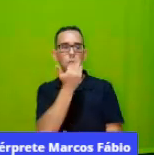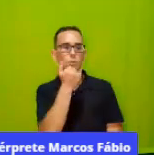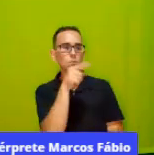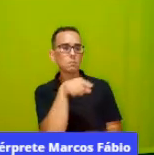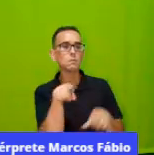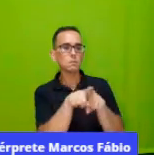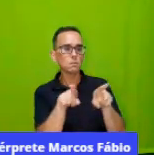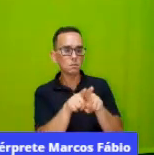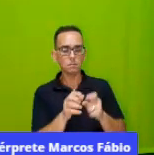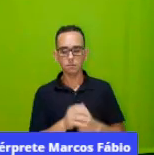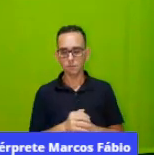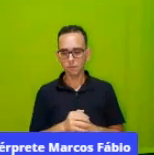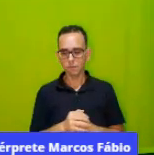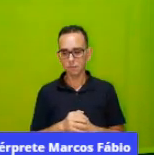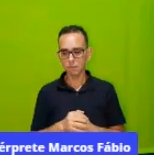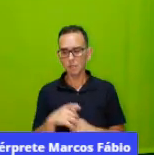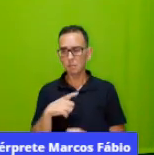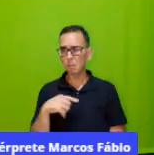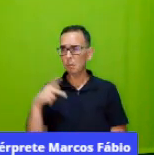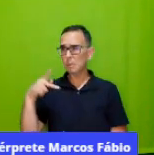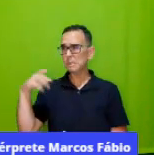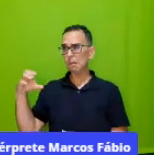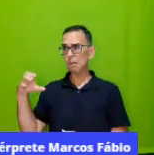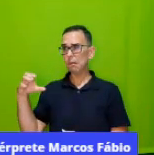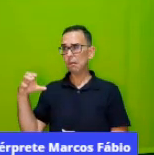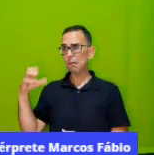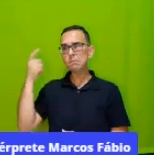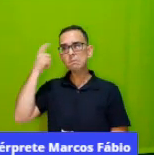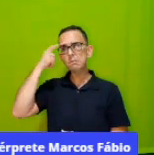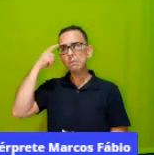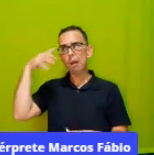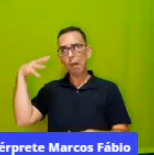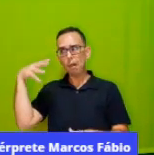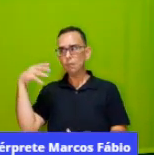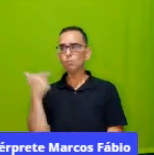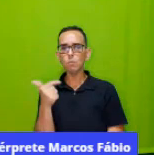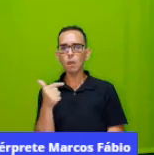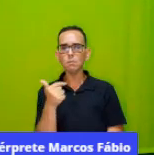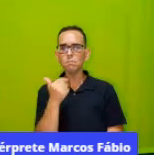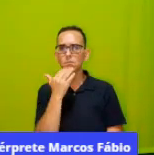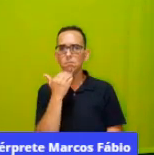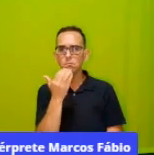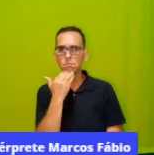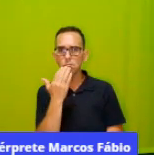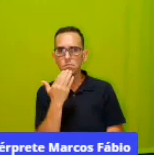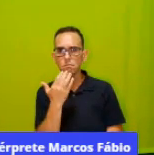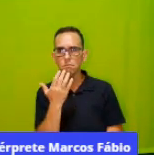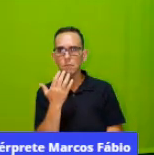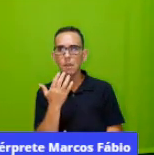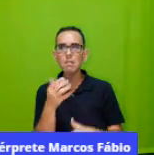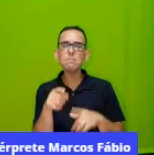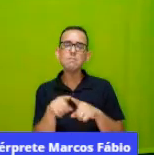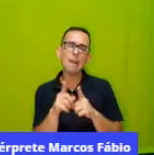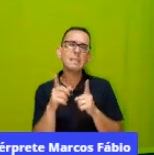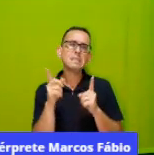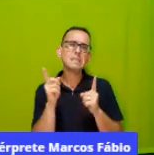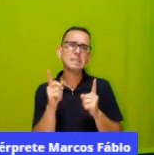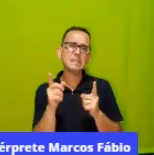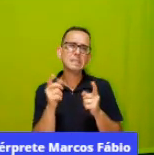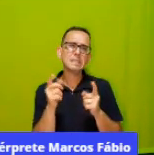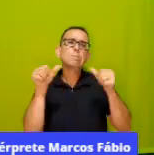isso na colher. Utilizo tanto sala de aula como no intervalo para alimentação. Bom, meu PC não tem nem